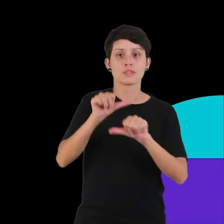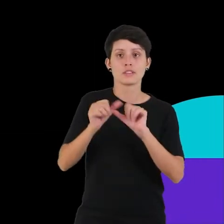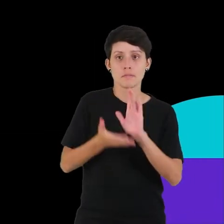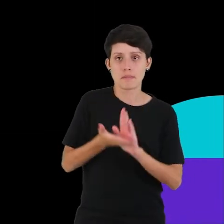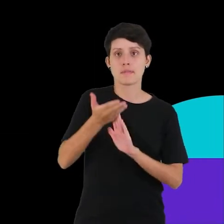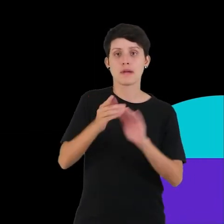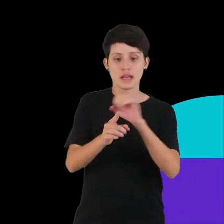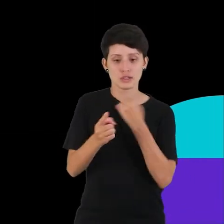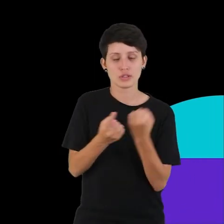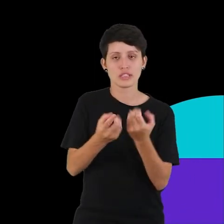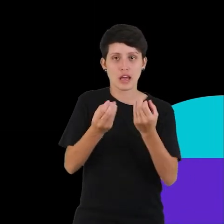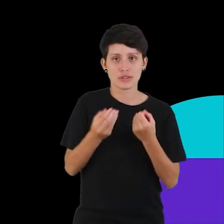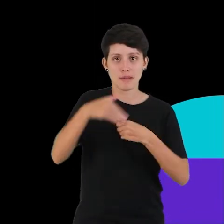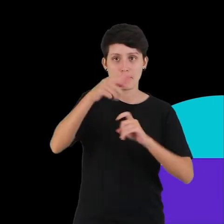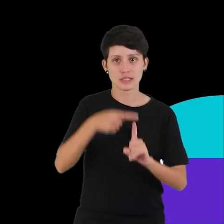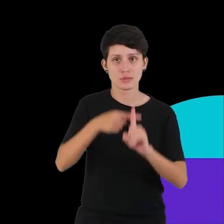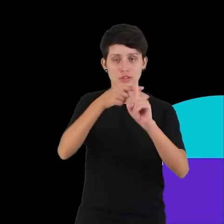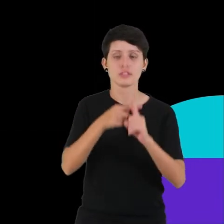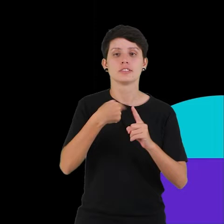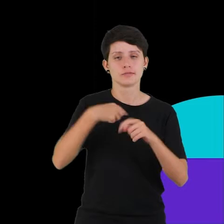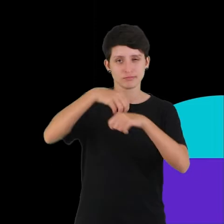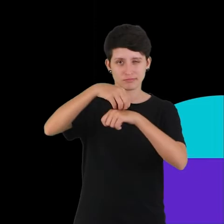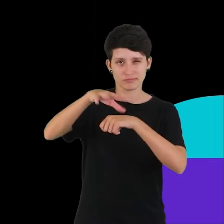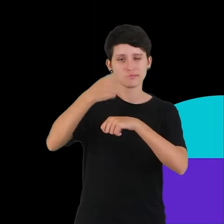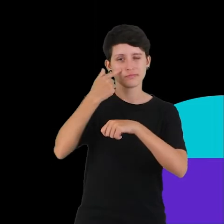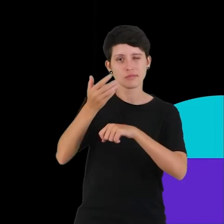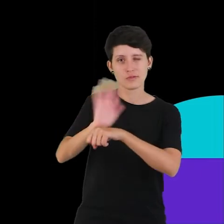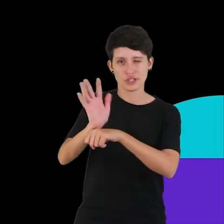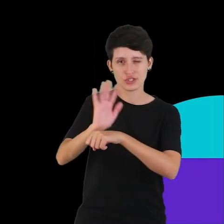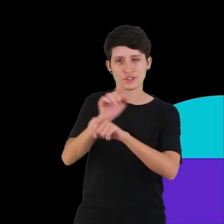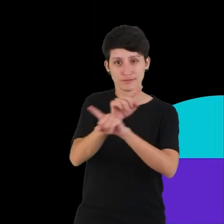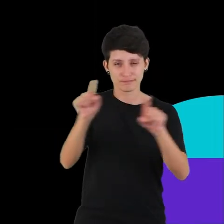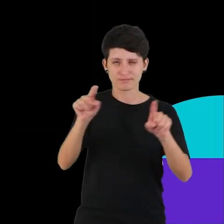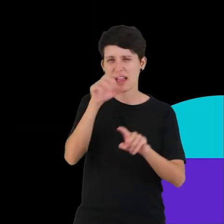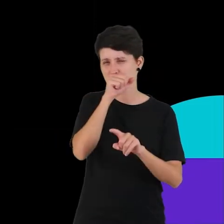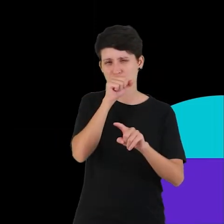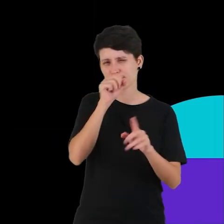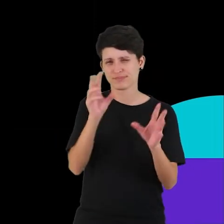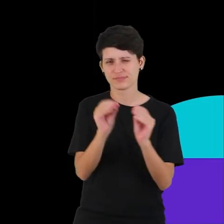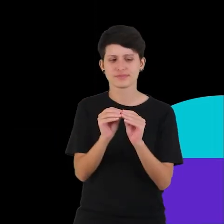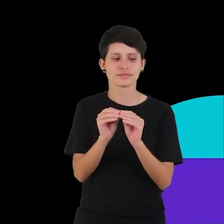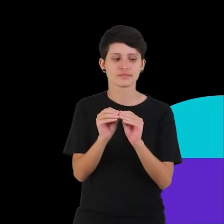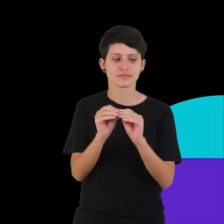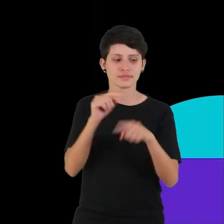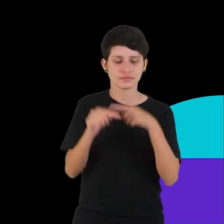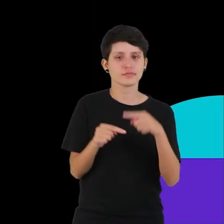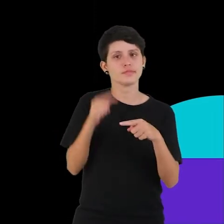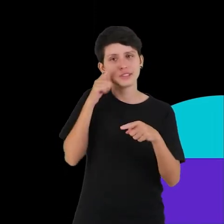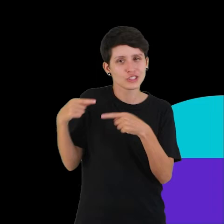inovação, gerar mudanças que aumentam o impacto social positivo. Então, eu vou passar um vídeo para